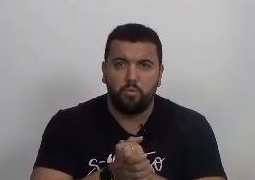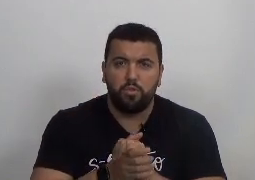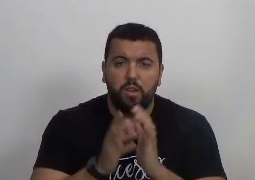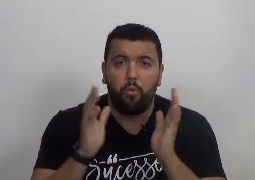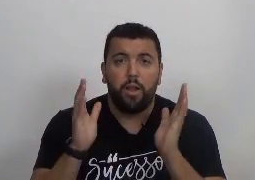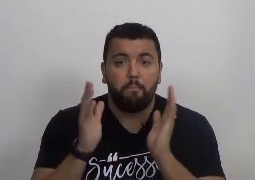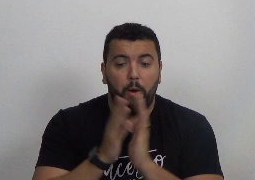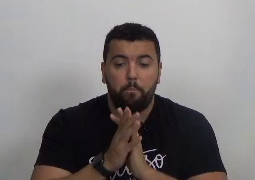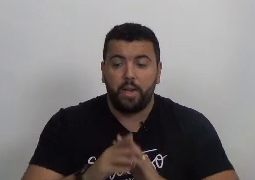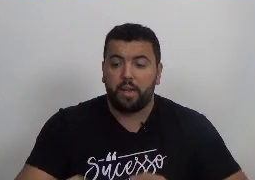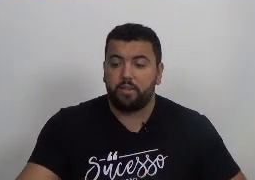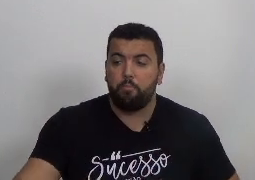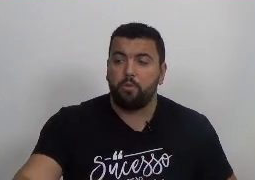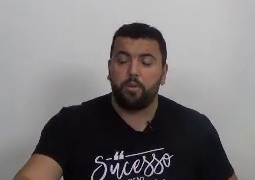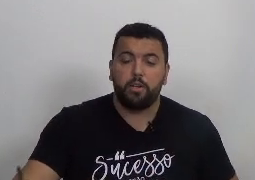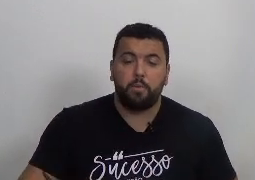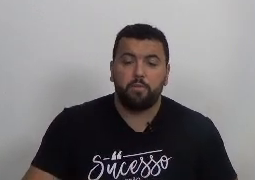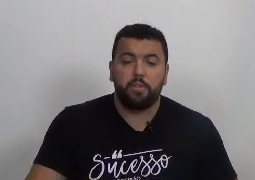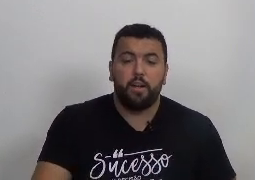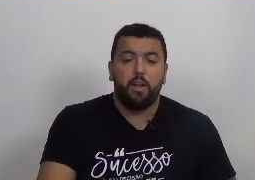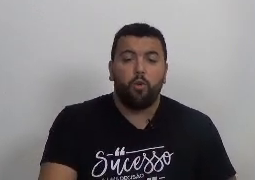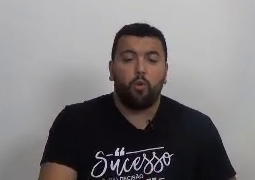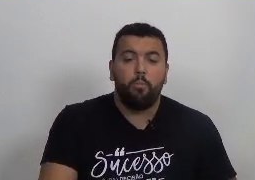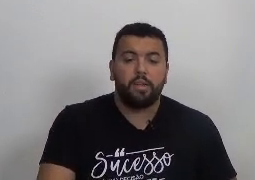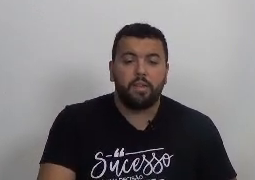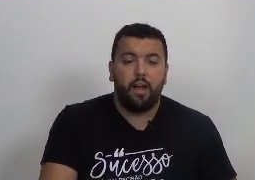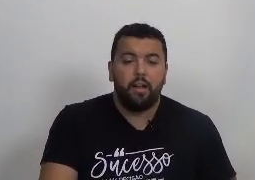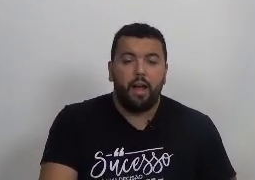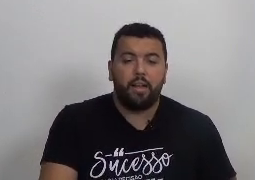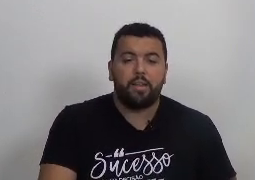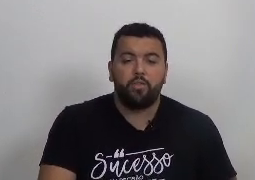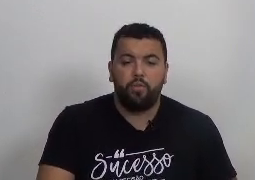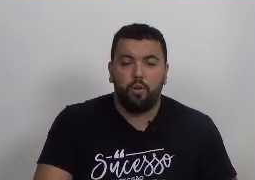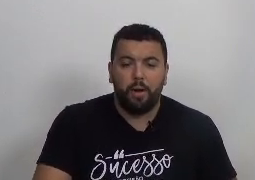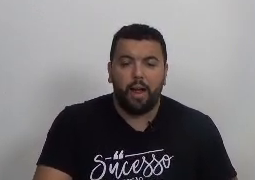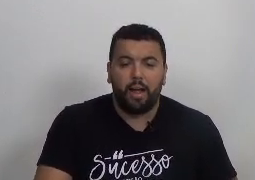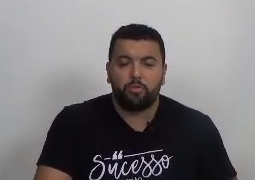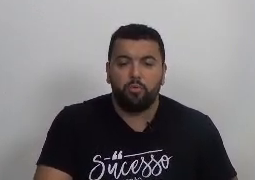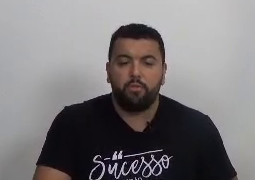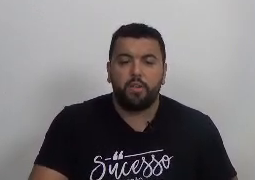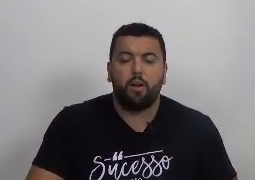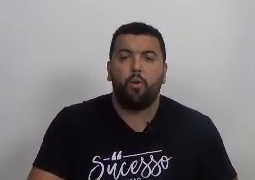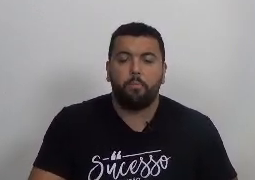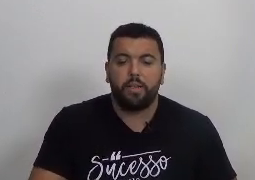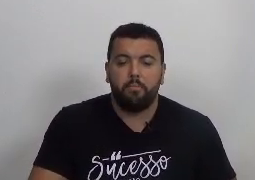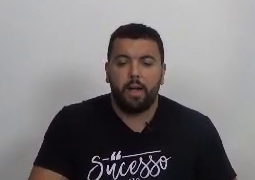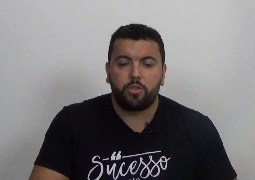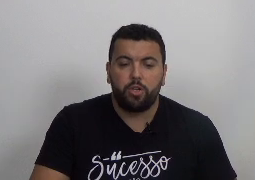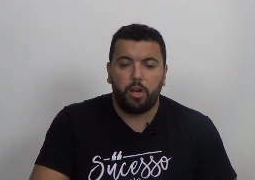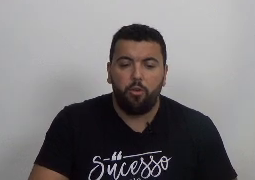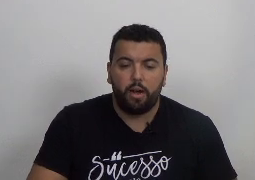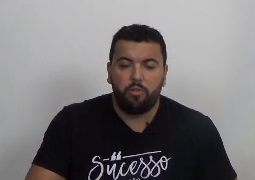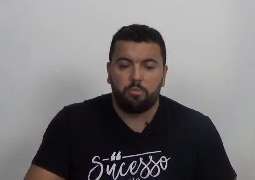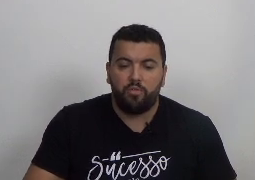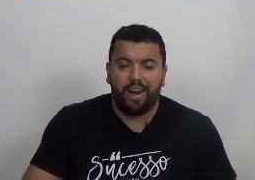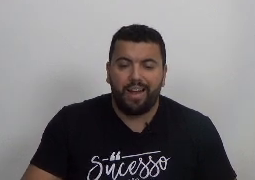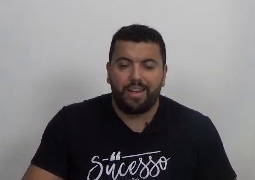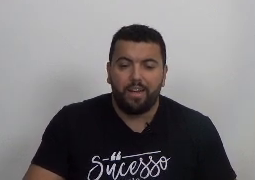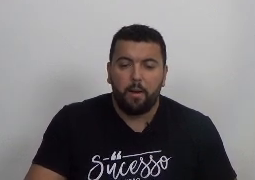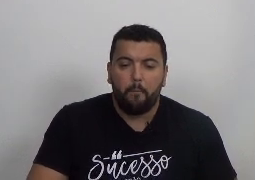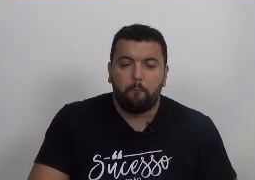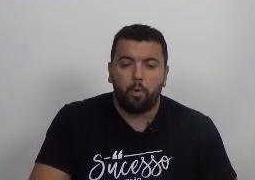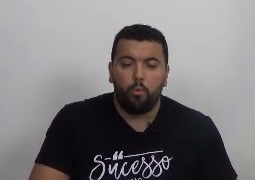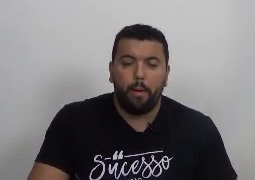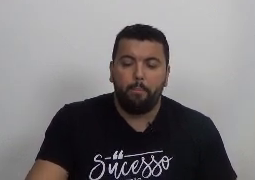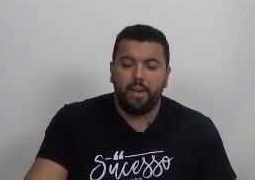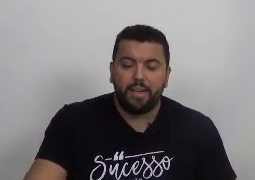ter muito conteúdo então não perca essa oportunidade para você começar a transformar a sua vida com a matemática e agora